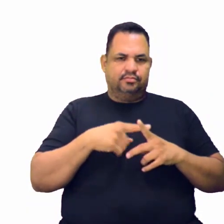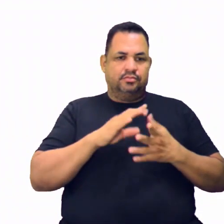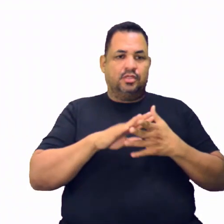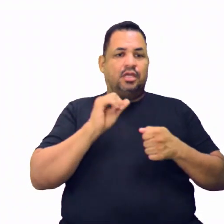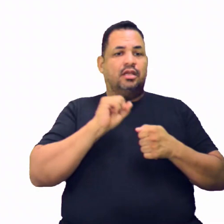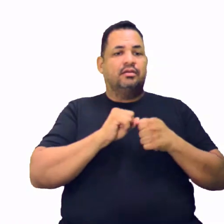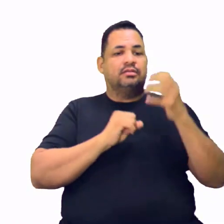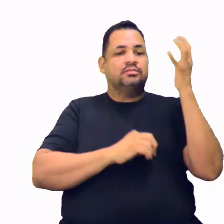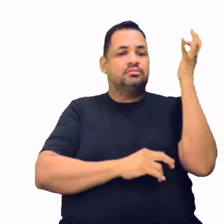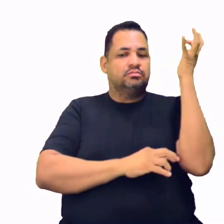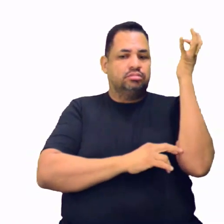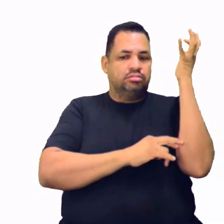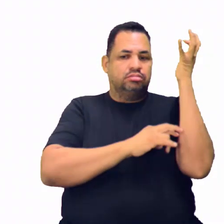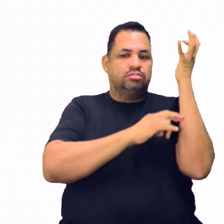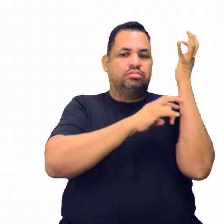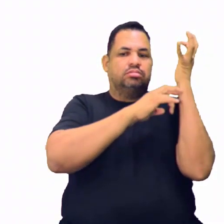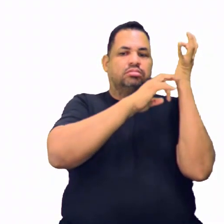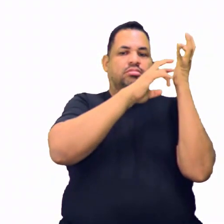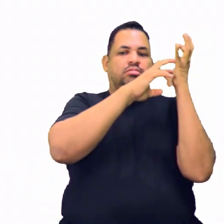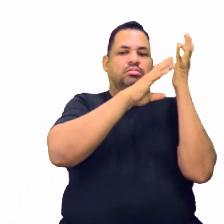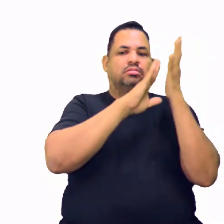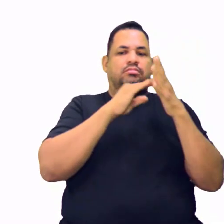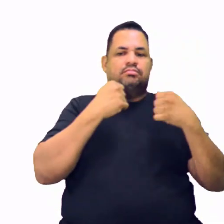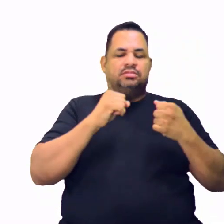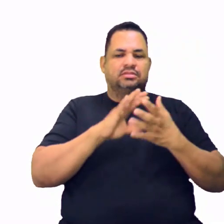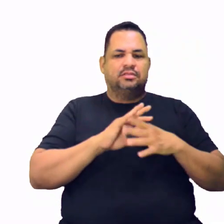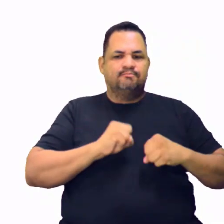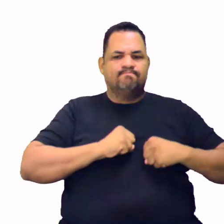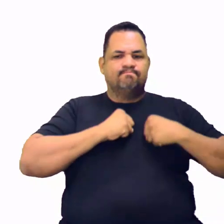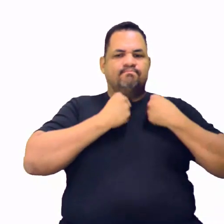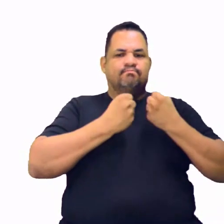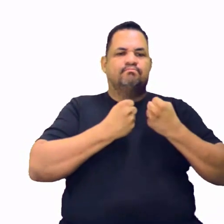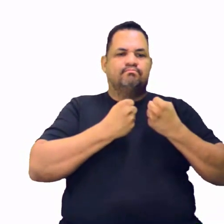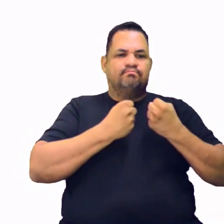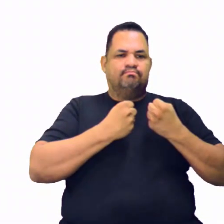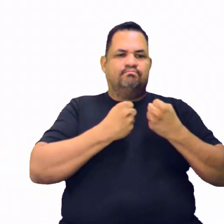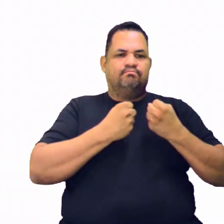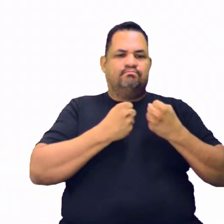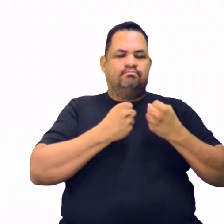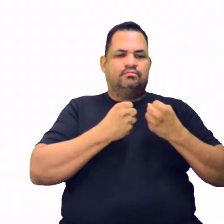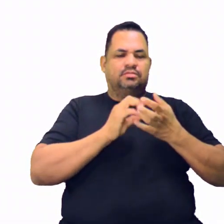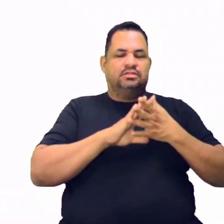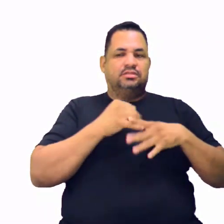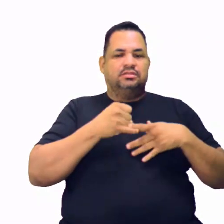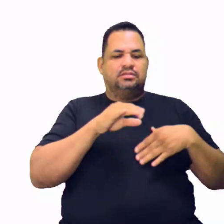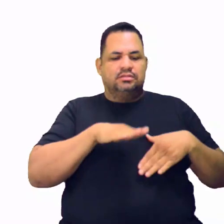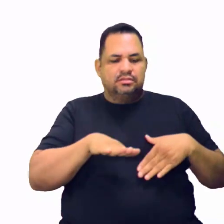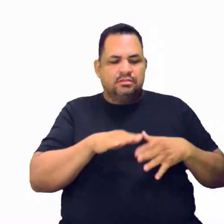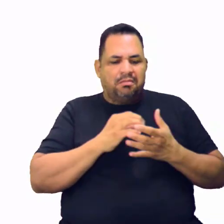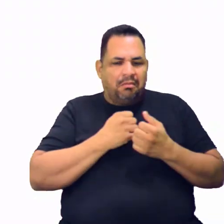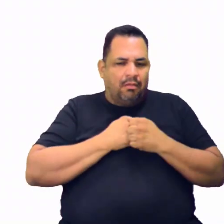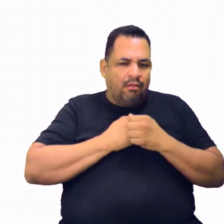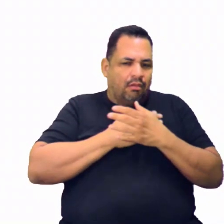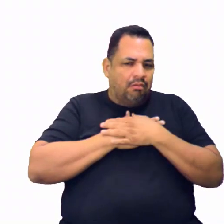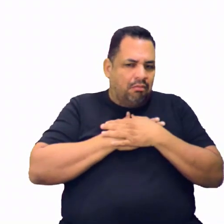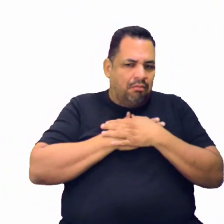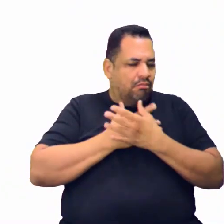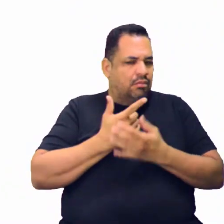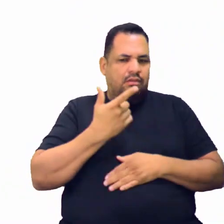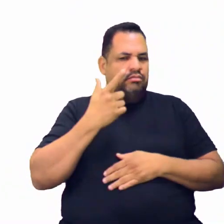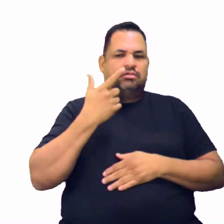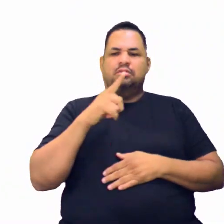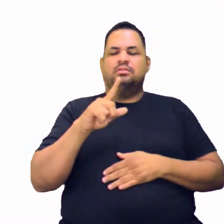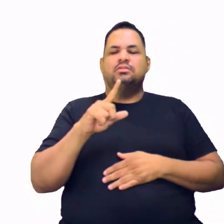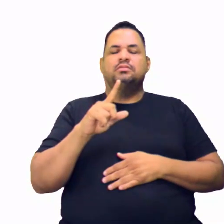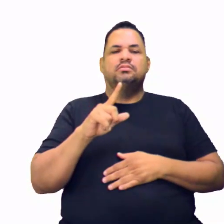atitude dela subir aqui na árvore. Isso daqui tem que ter coragem. Se fosse uma criança tímida, quietinha, ela não